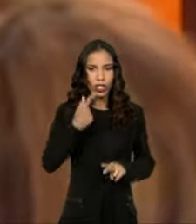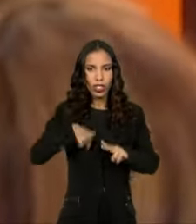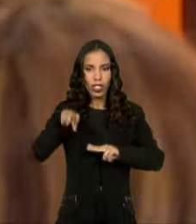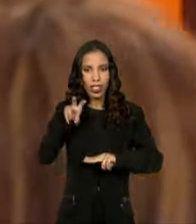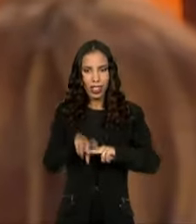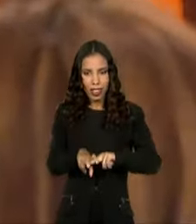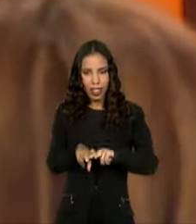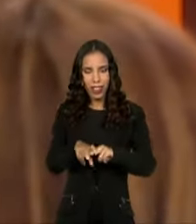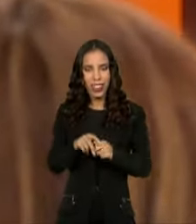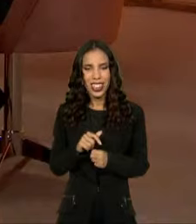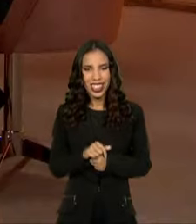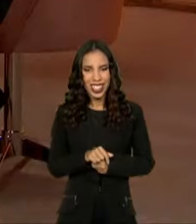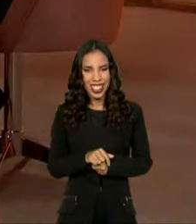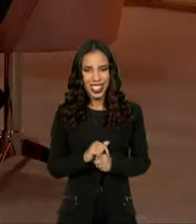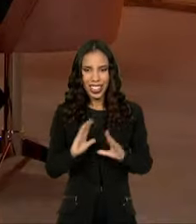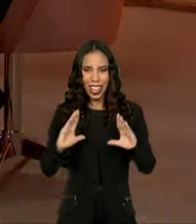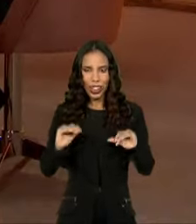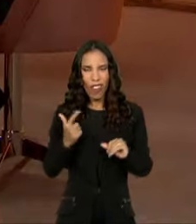nesse sofá. Também